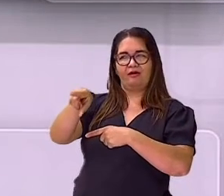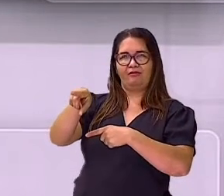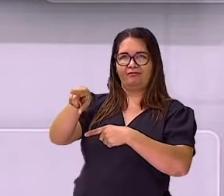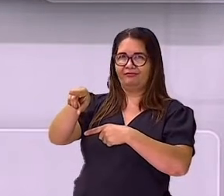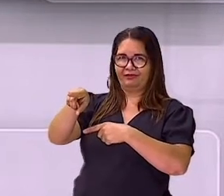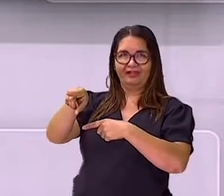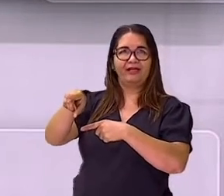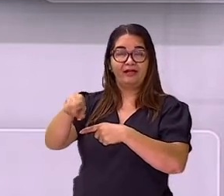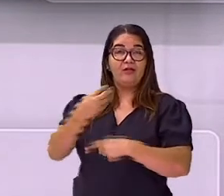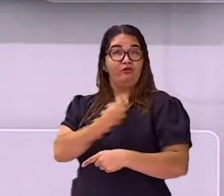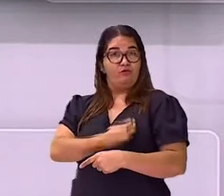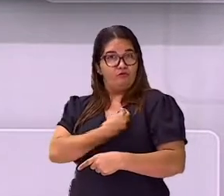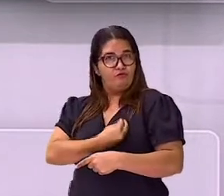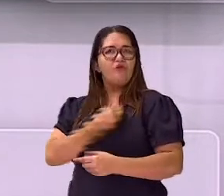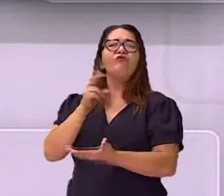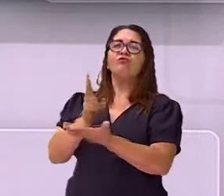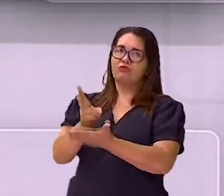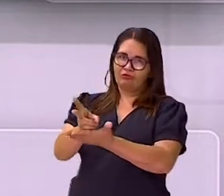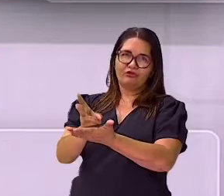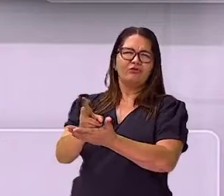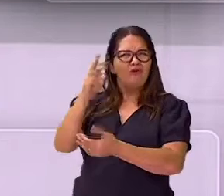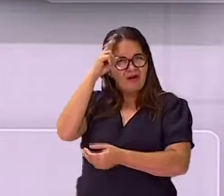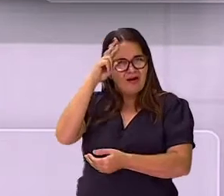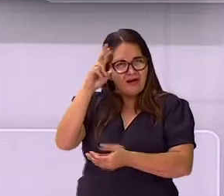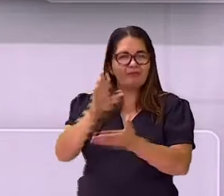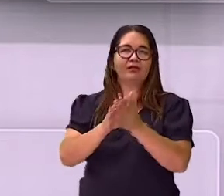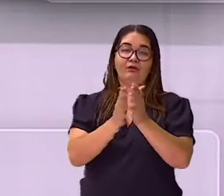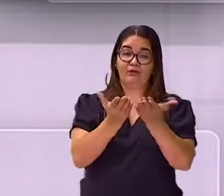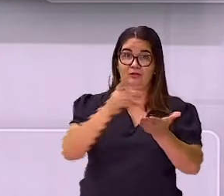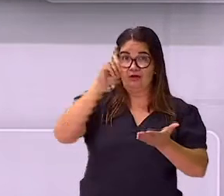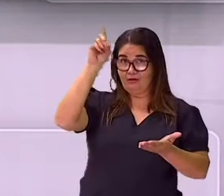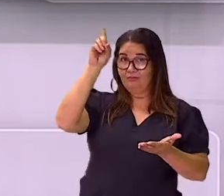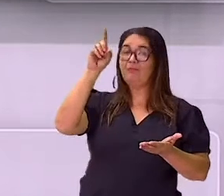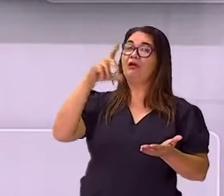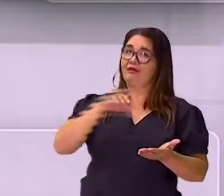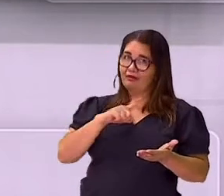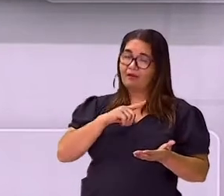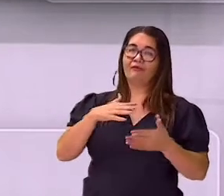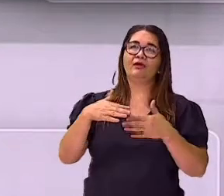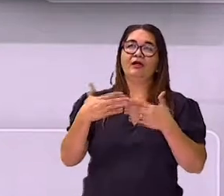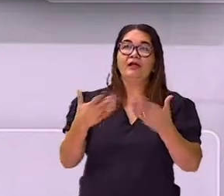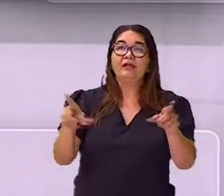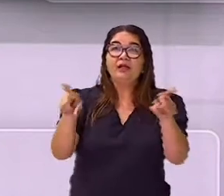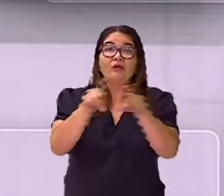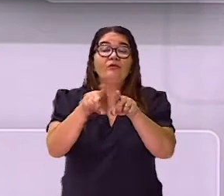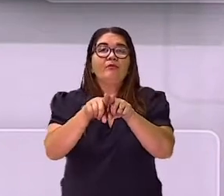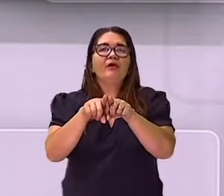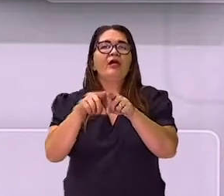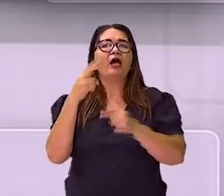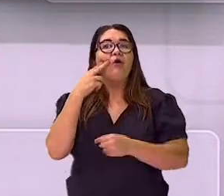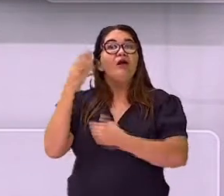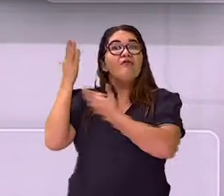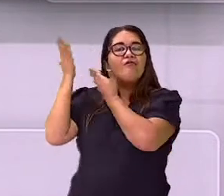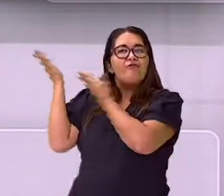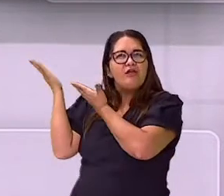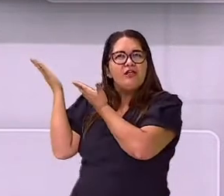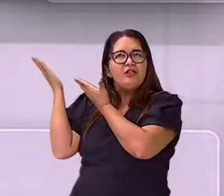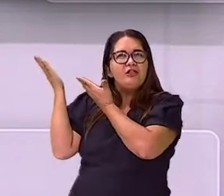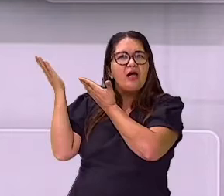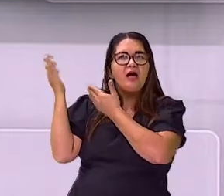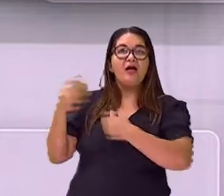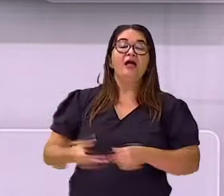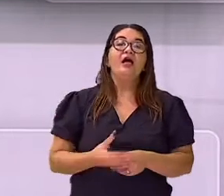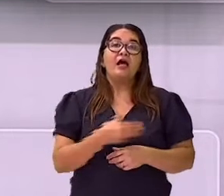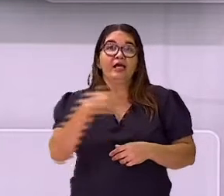imperial, após debelar uma tentativa de usurpação. Dario foi um dos mais poderosos